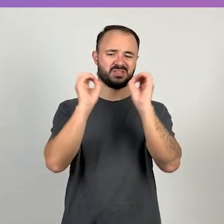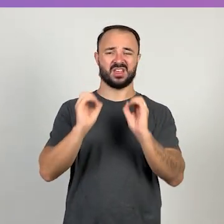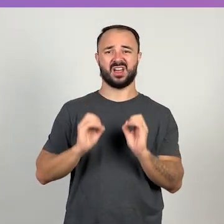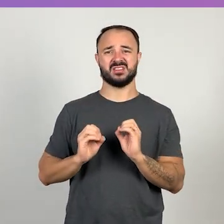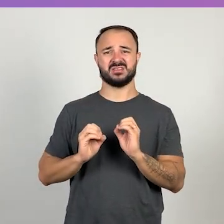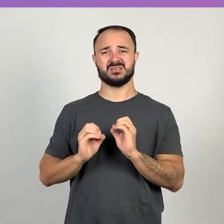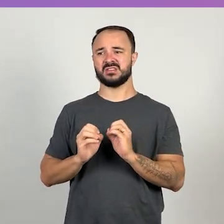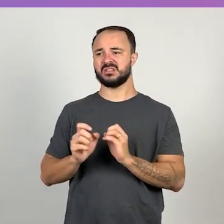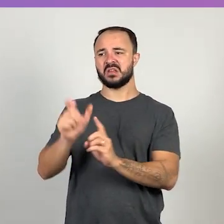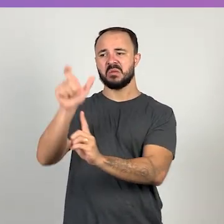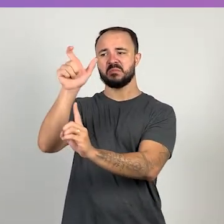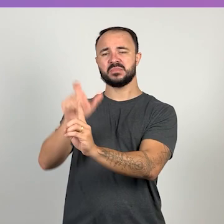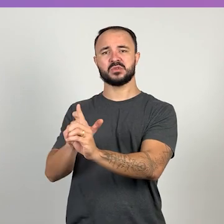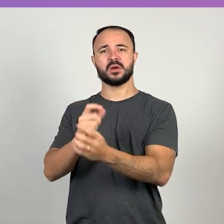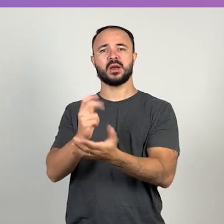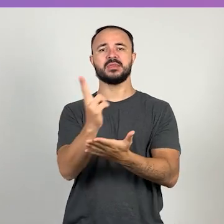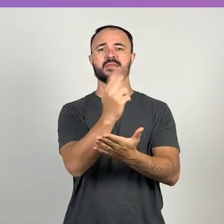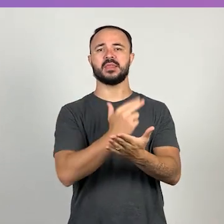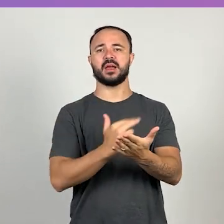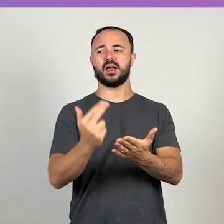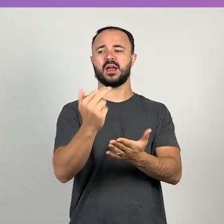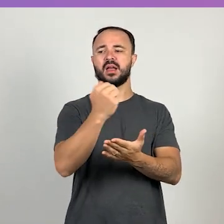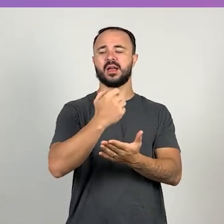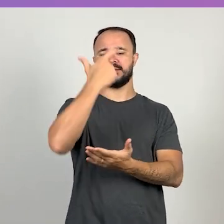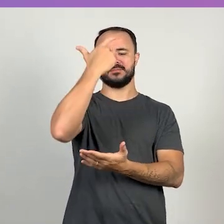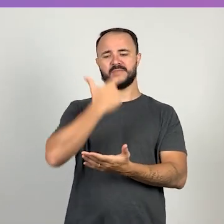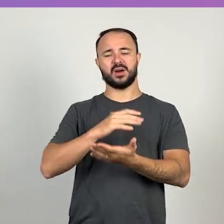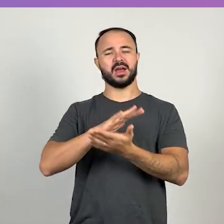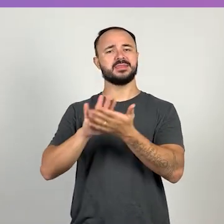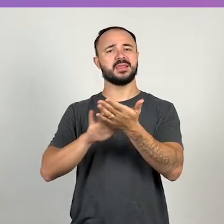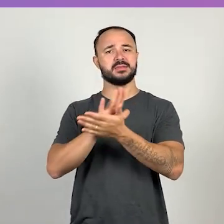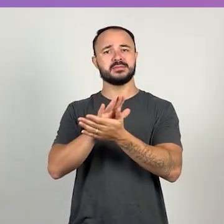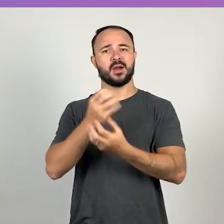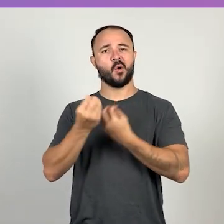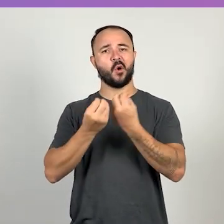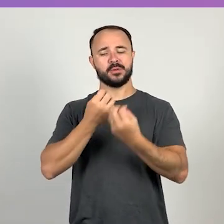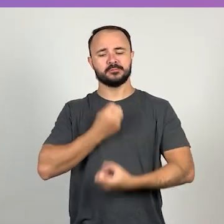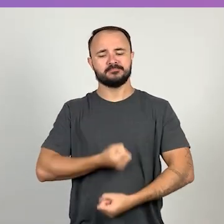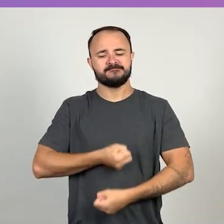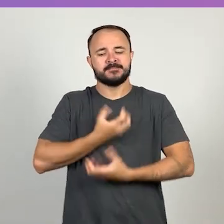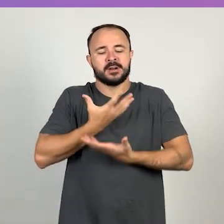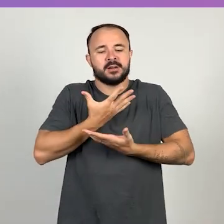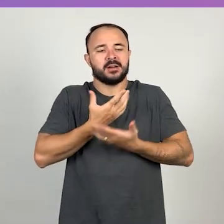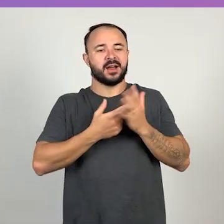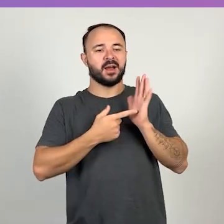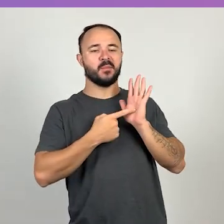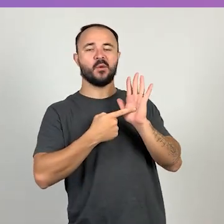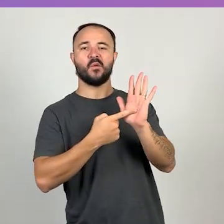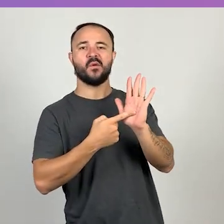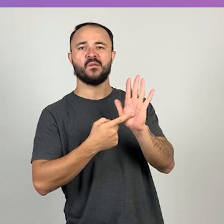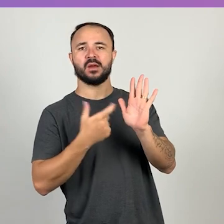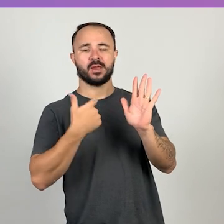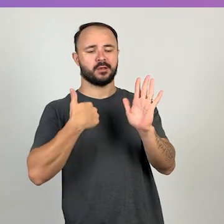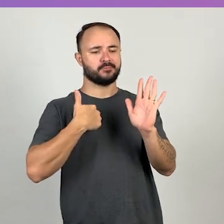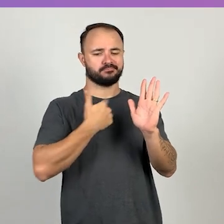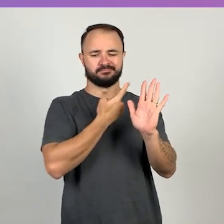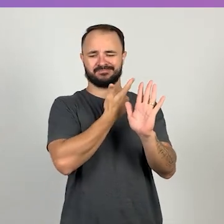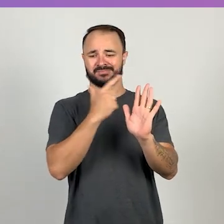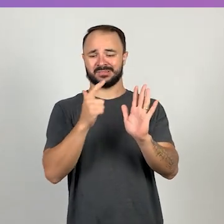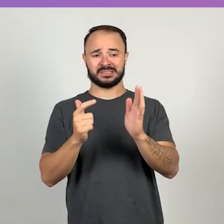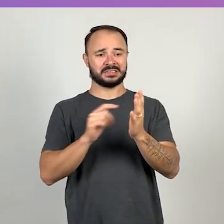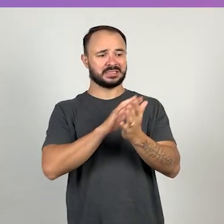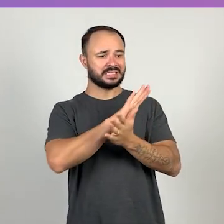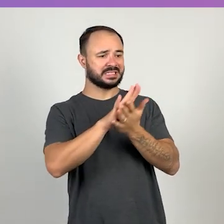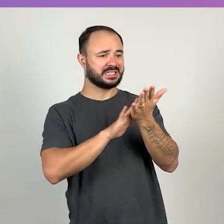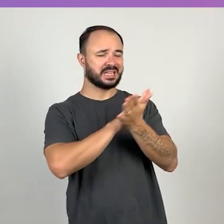me rabisque. Como é que eu vou me expressar se nem uma letra ou um desenho eu